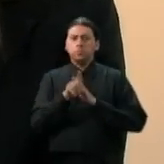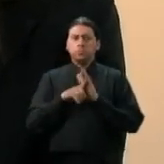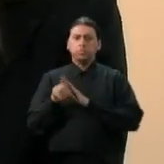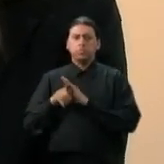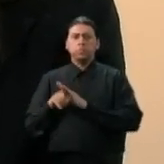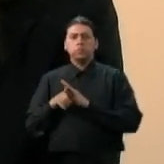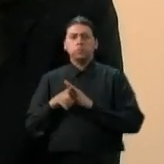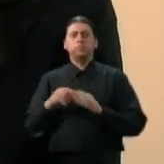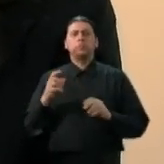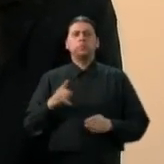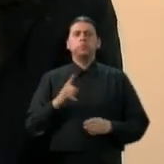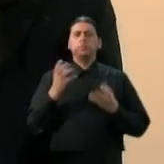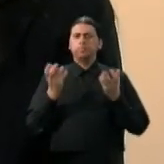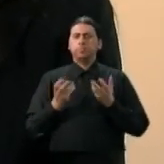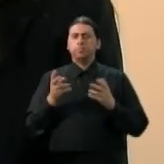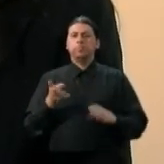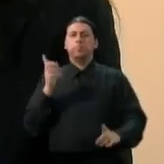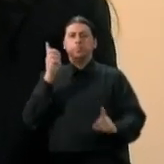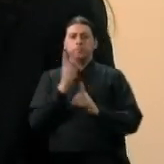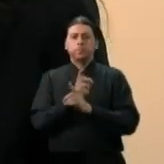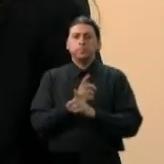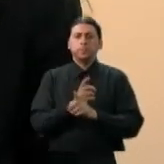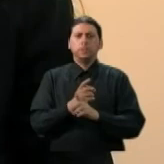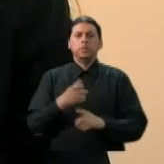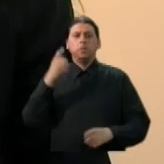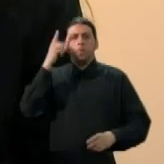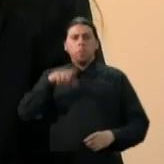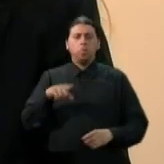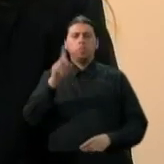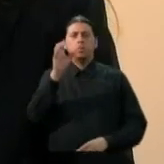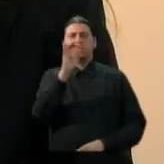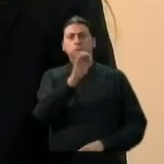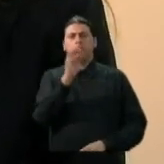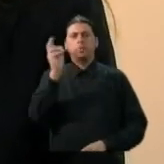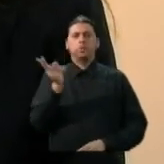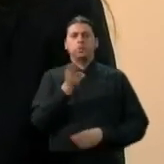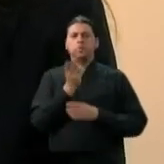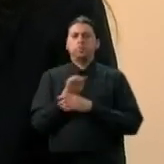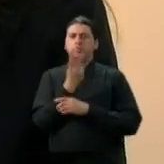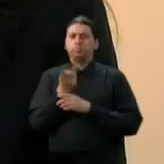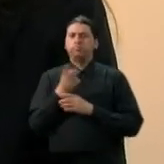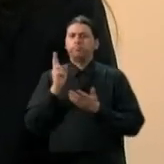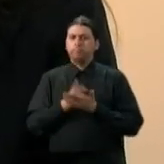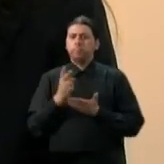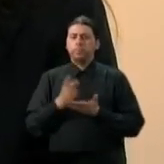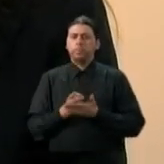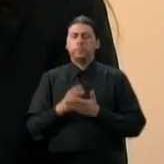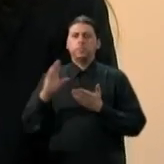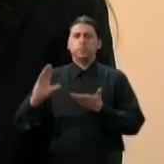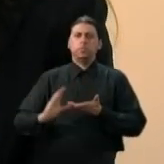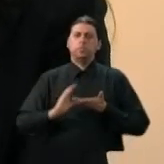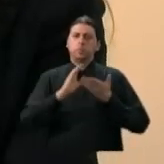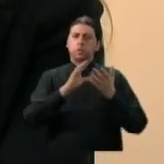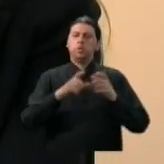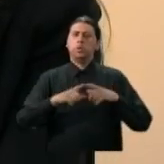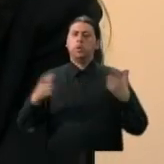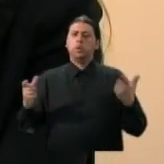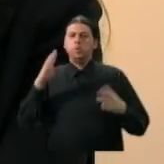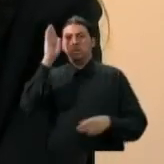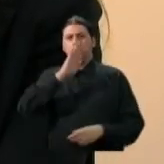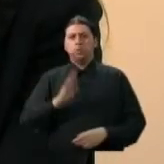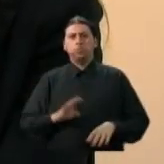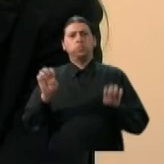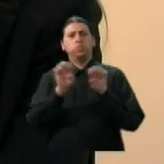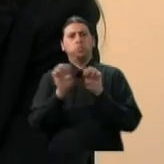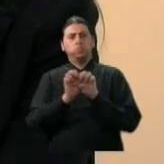99%, 100%, essa busca aí para realmente, né, e como... Um investimento grande. Como o Brasil realmente agora ele está bem